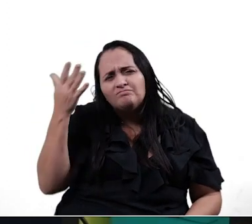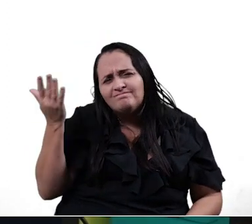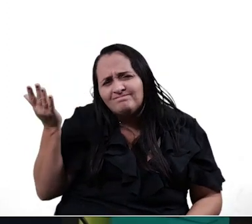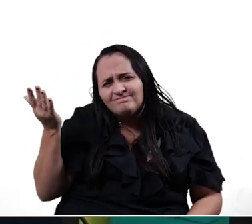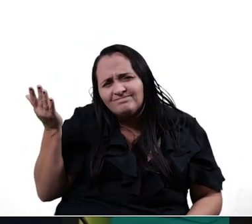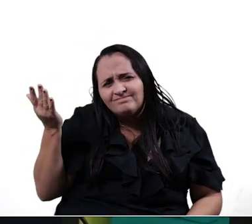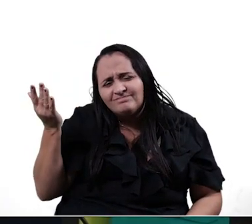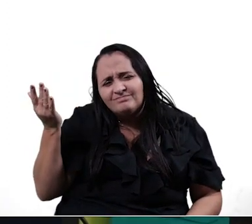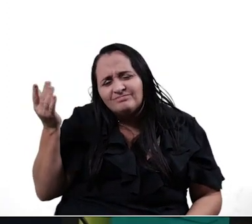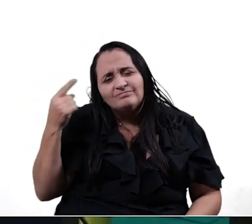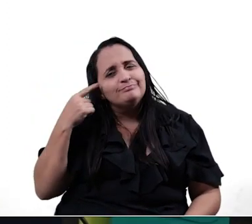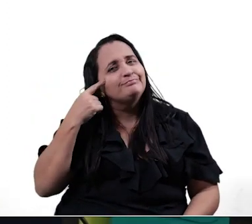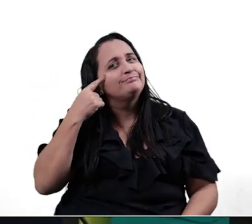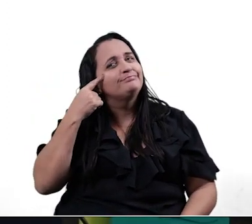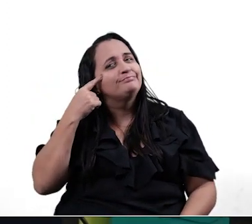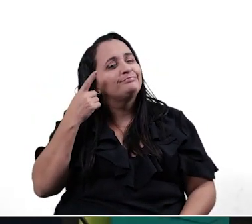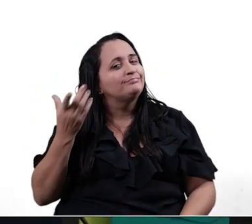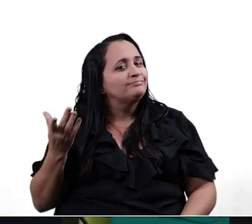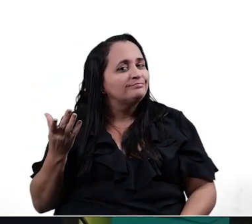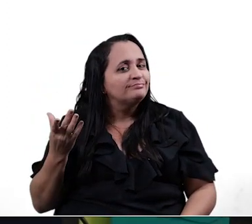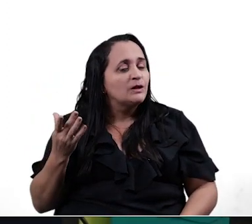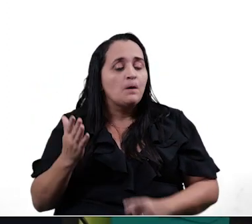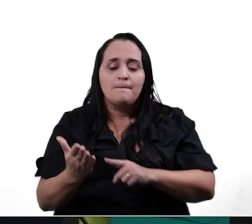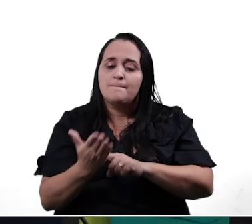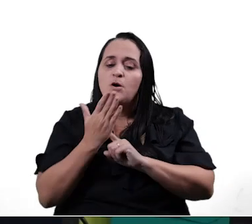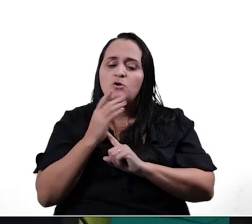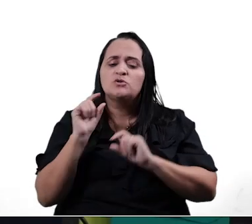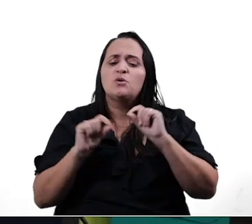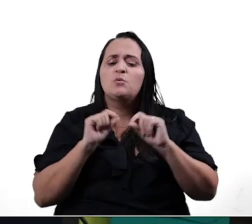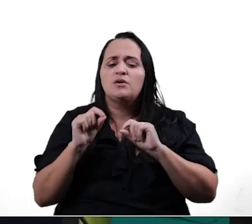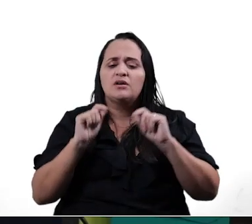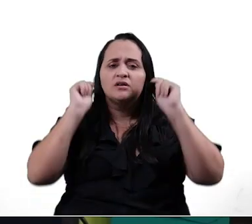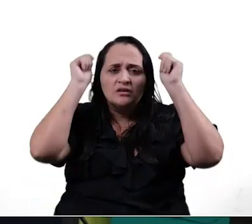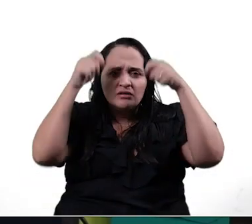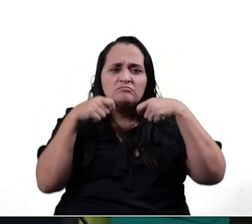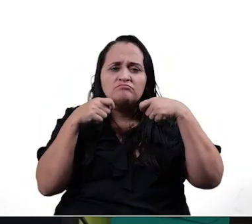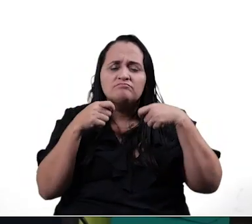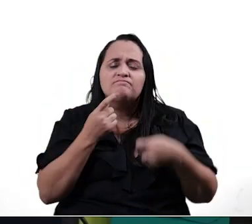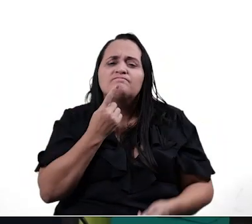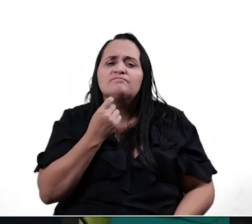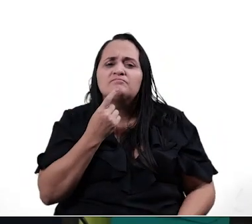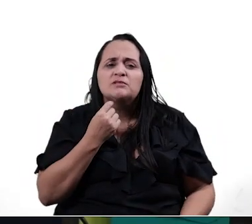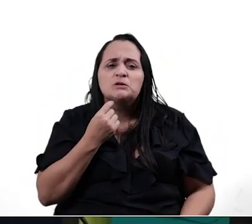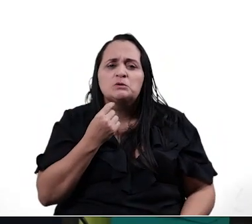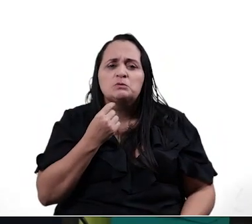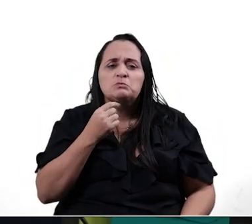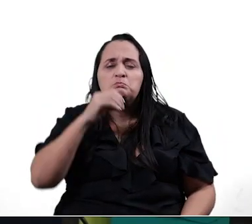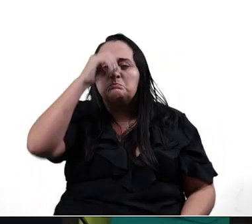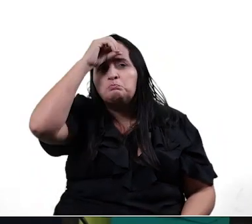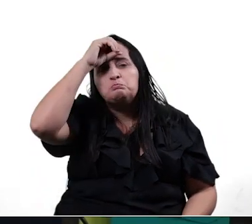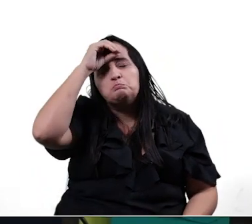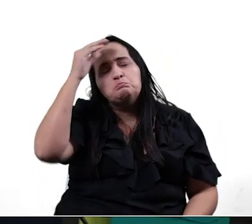Que parte dessa história nos mostra que a Chapeuzinho foi ingênua? Pense